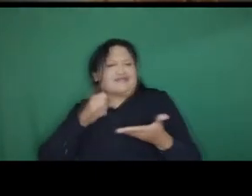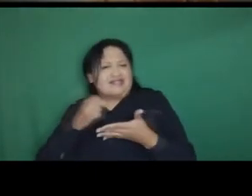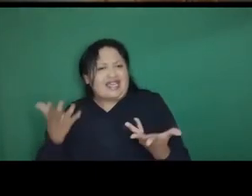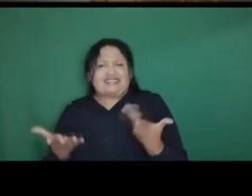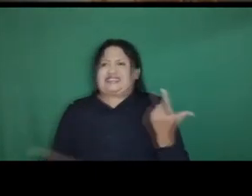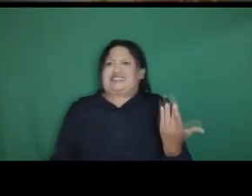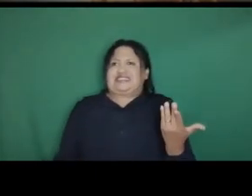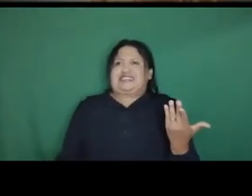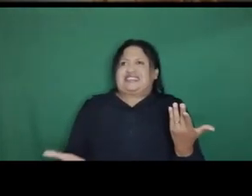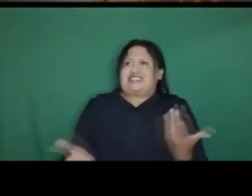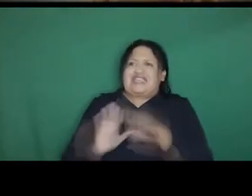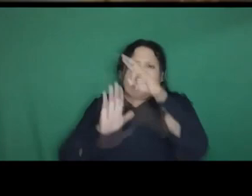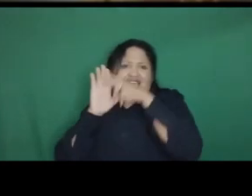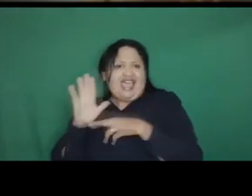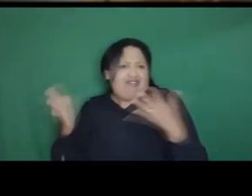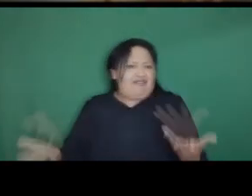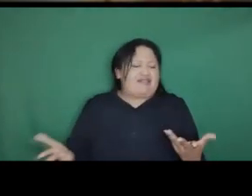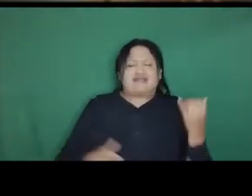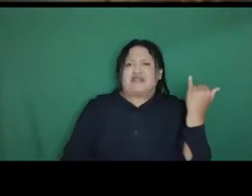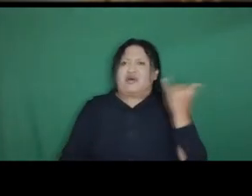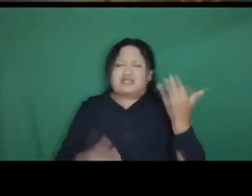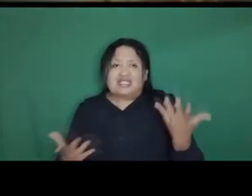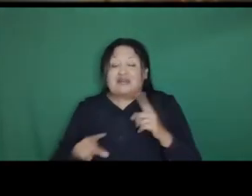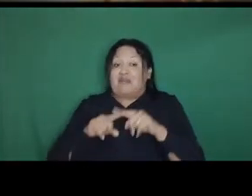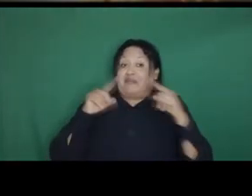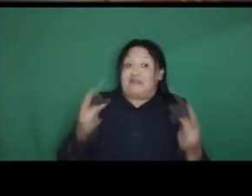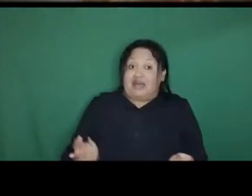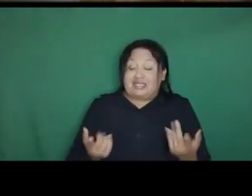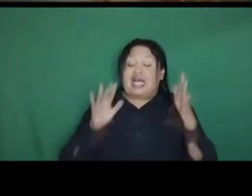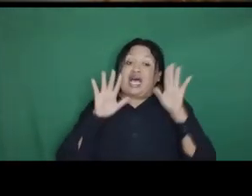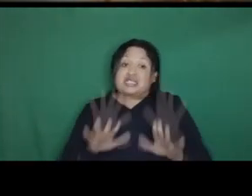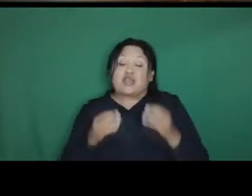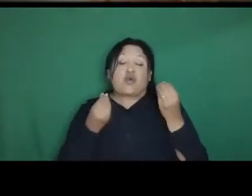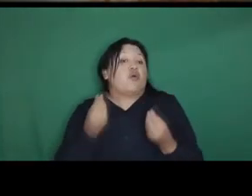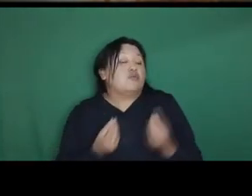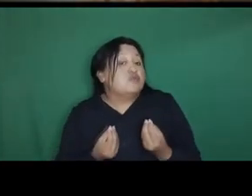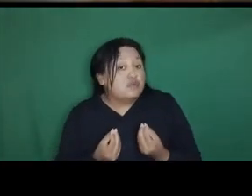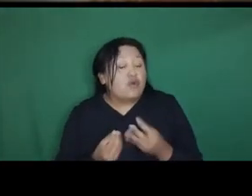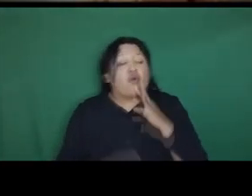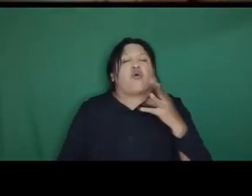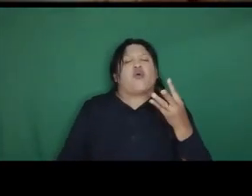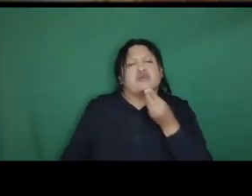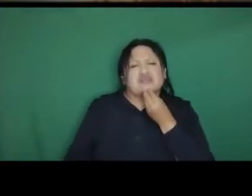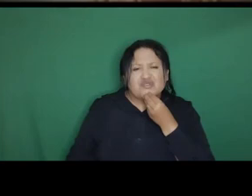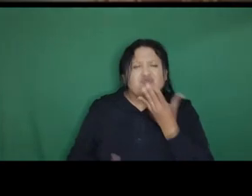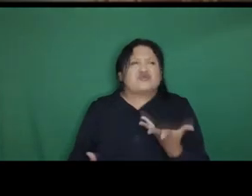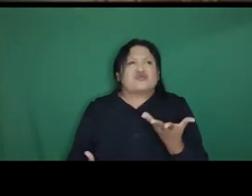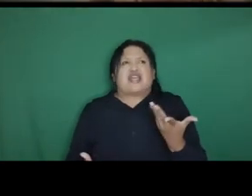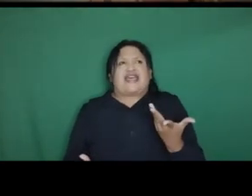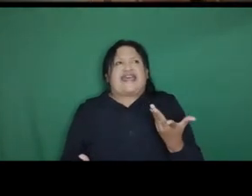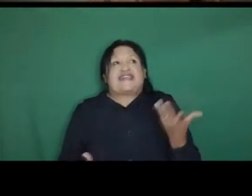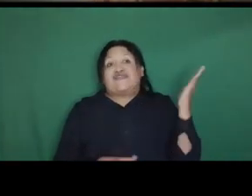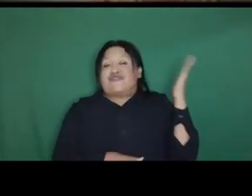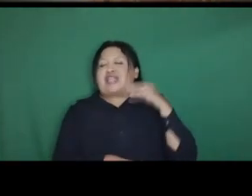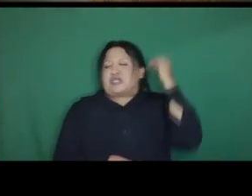ele é importante mas assim como né o conhecimento empírico que vem da experiência dos senso comum né